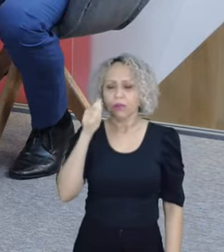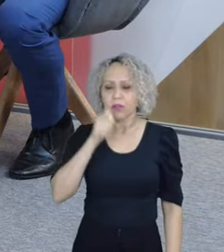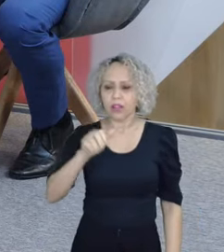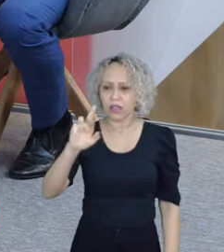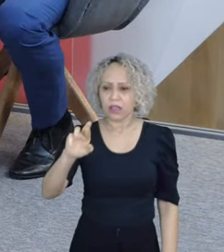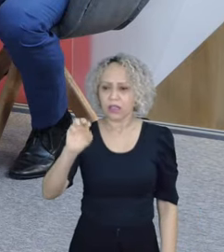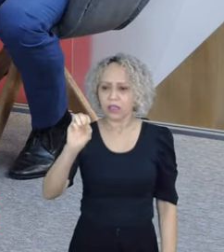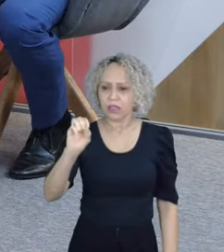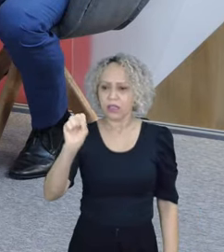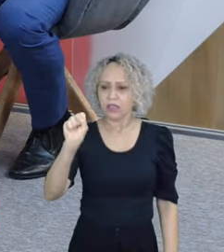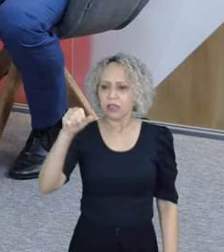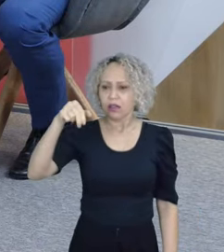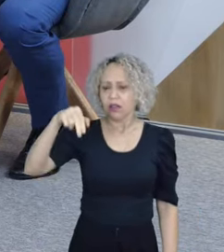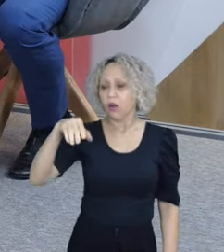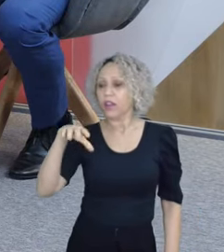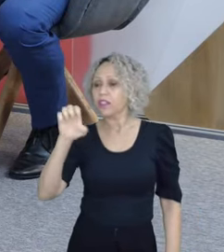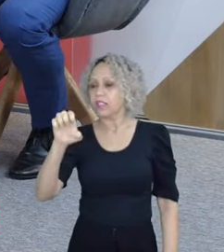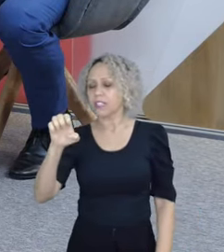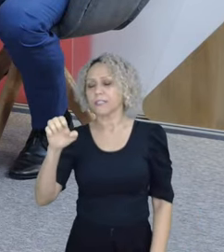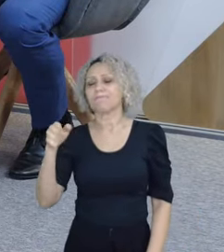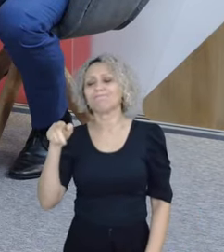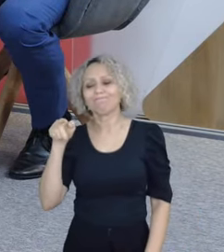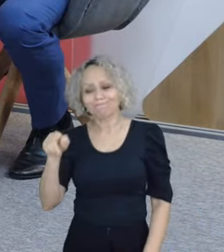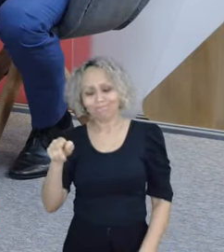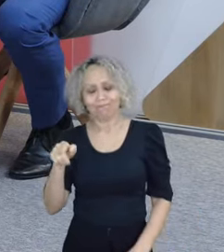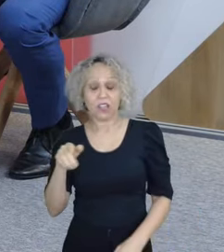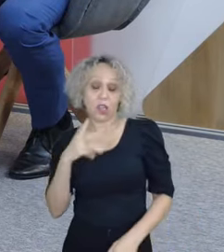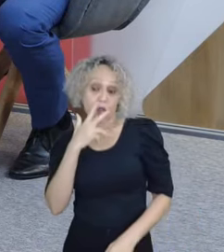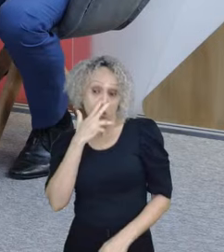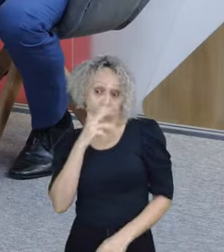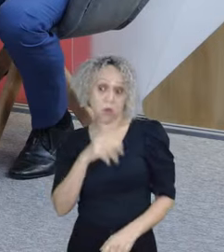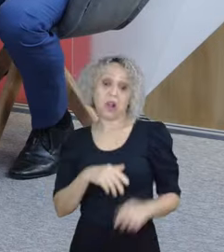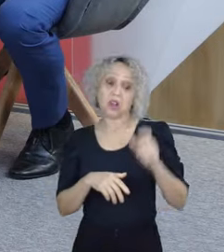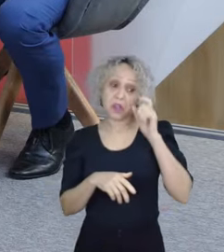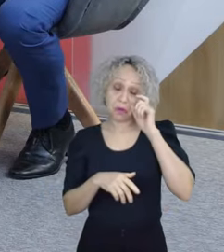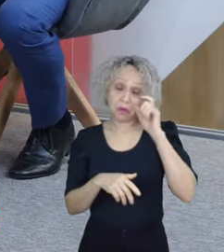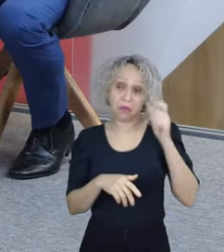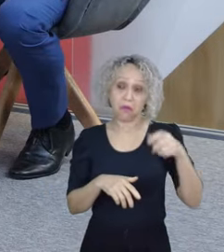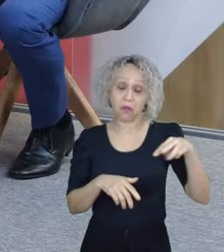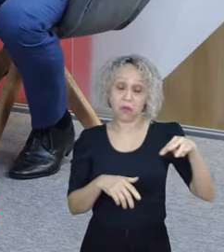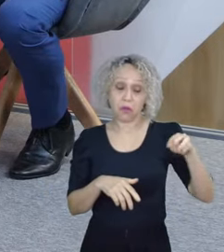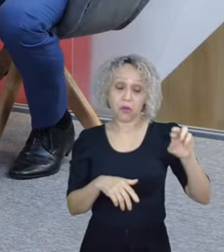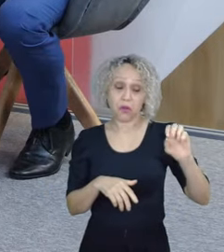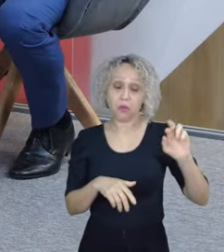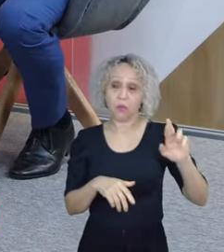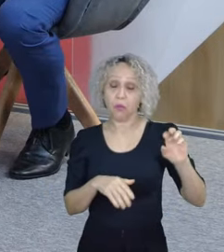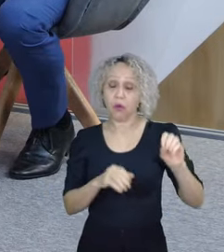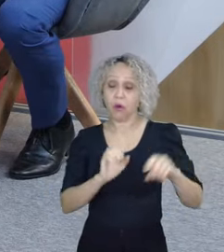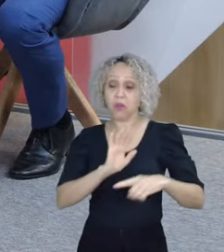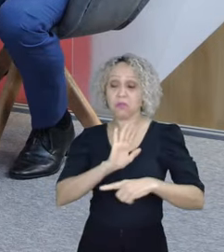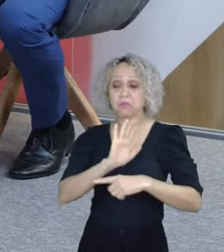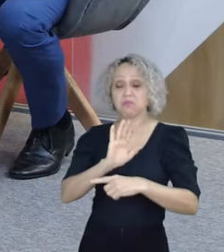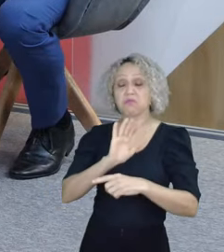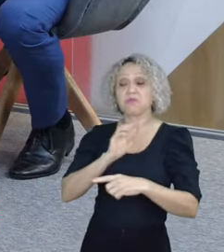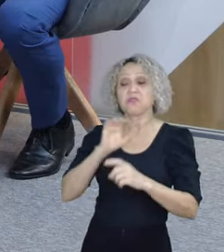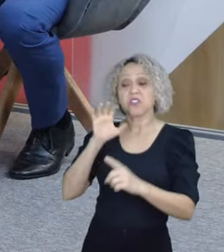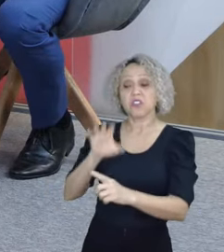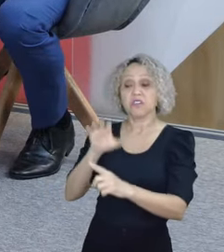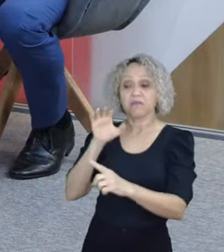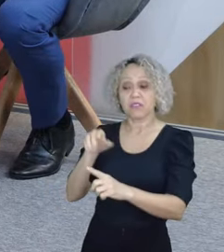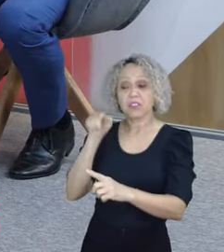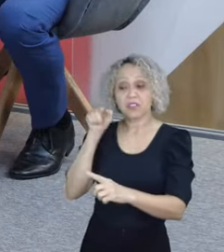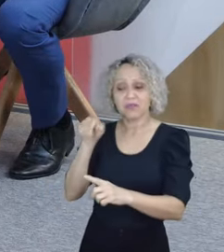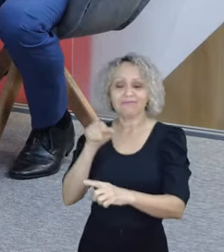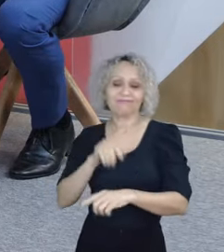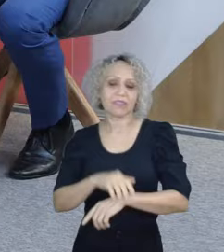o que é, para mim, uma prova de que eles dois têm crença também muito grande de que o Moro será cassado. Senão, eles não fariam algo tão